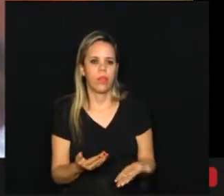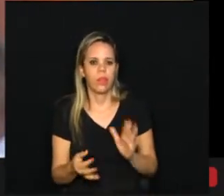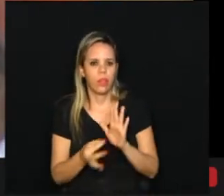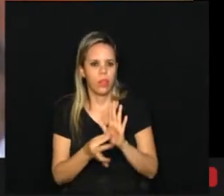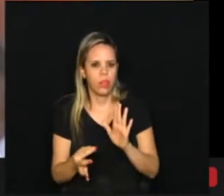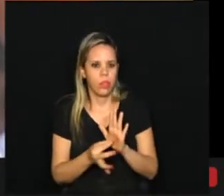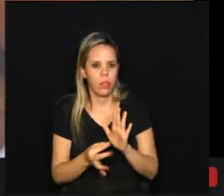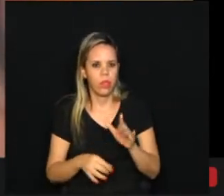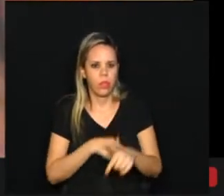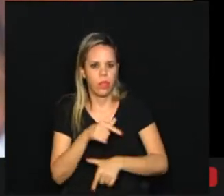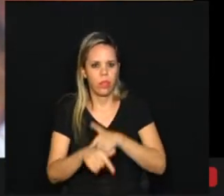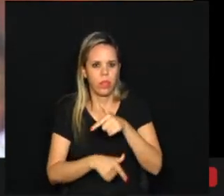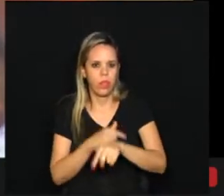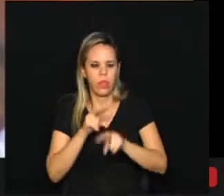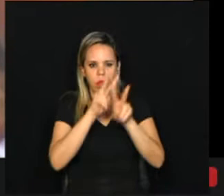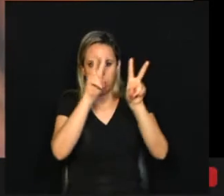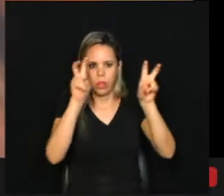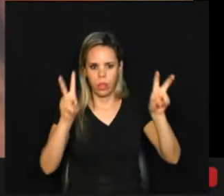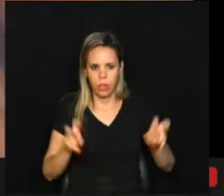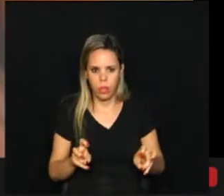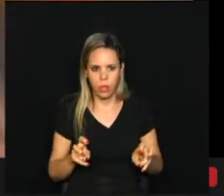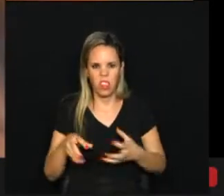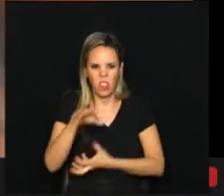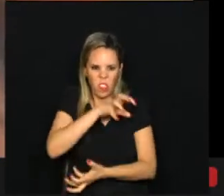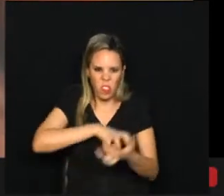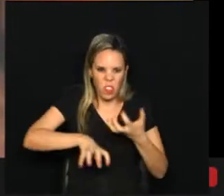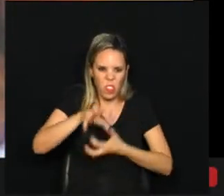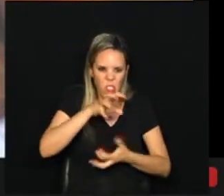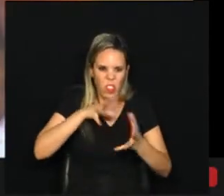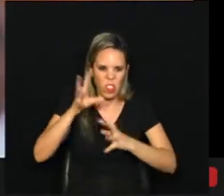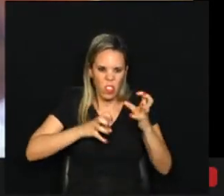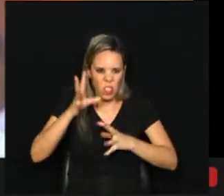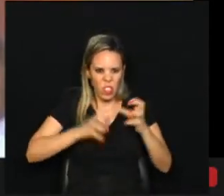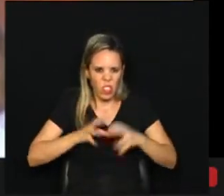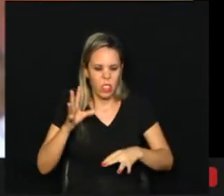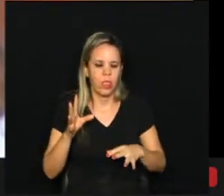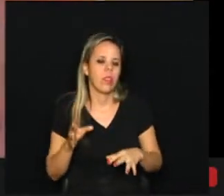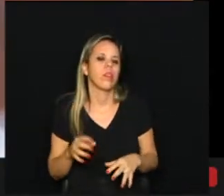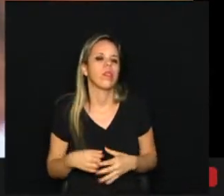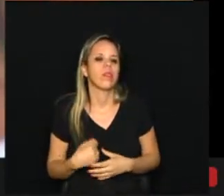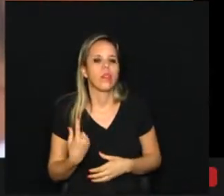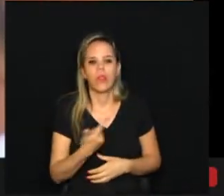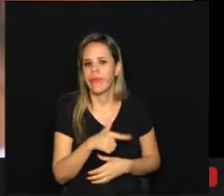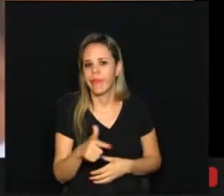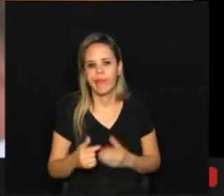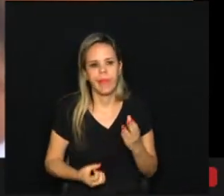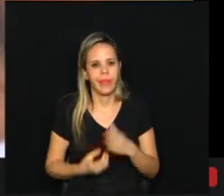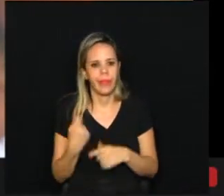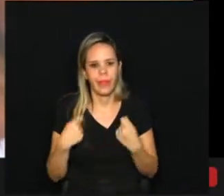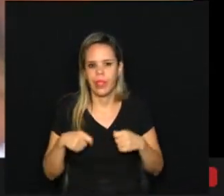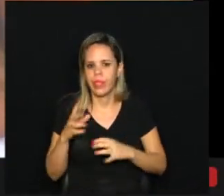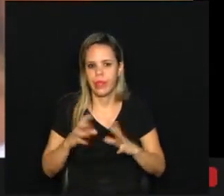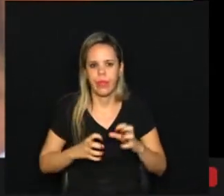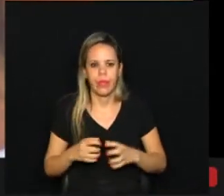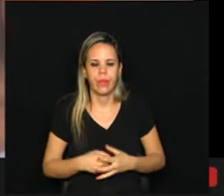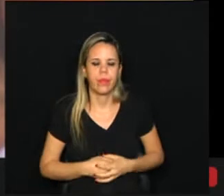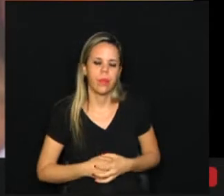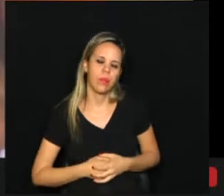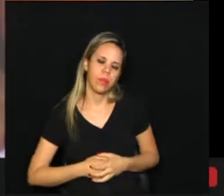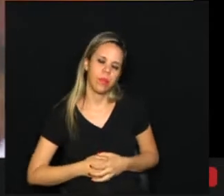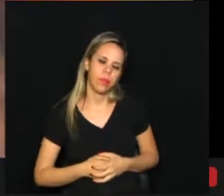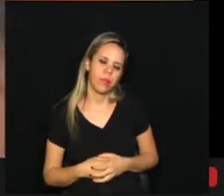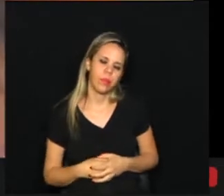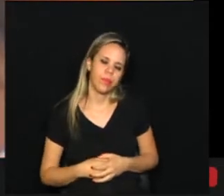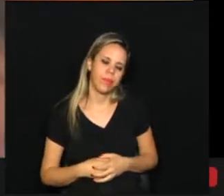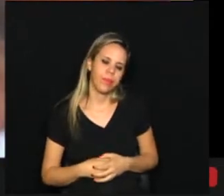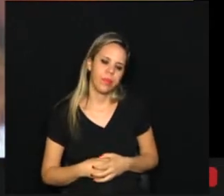sugestão de um trabalho de um tema dito polêmico, entre aspas, né? Porque, convenhamos, nem deveria ser um tema considerado polêmico,